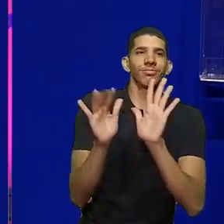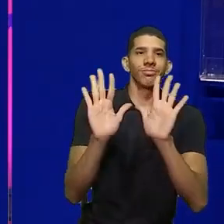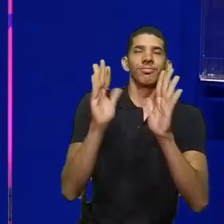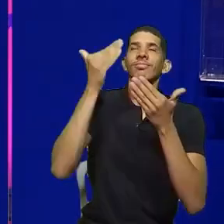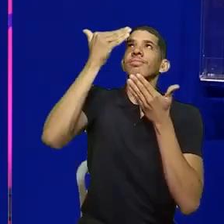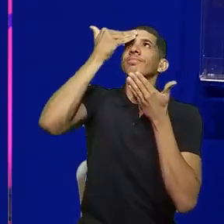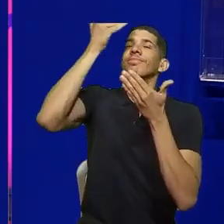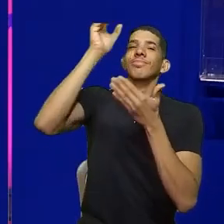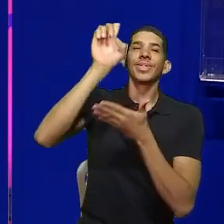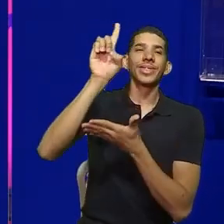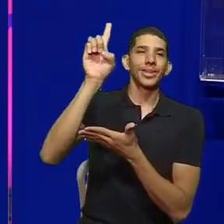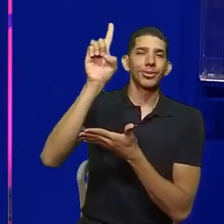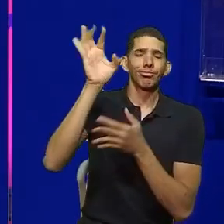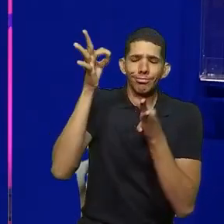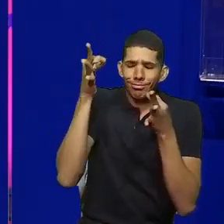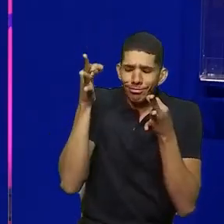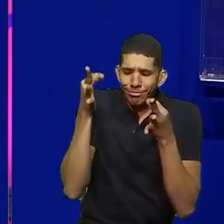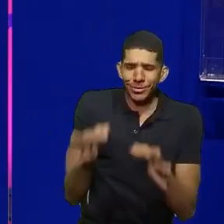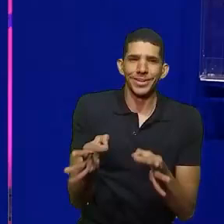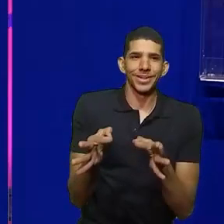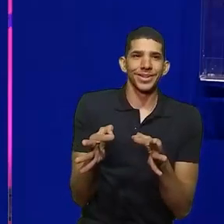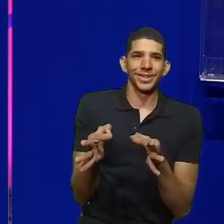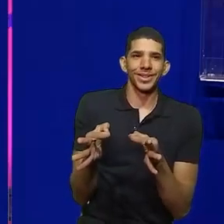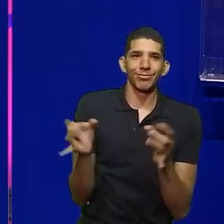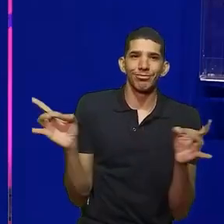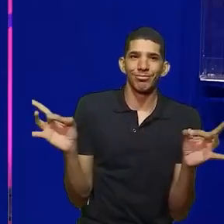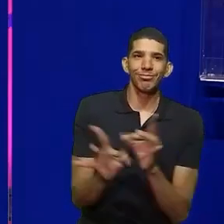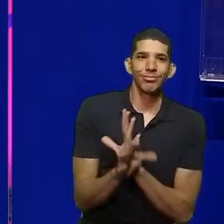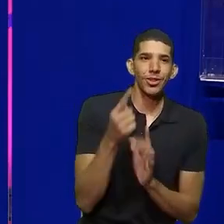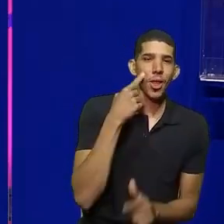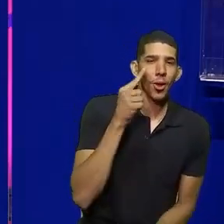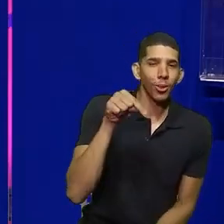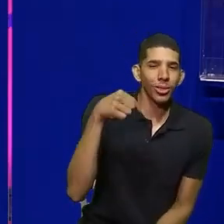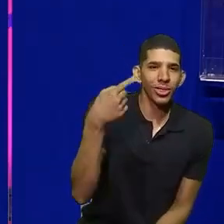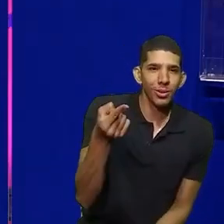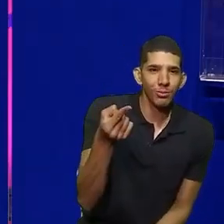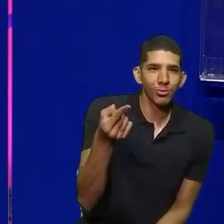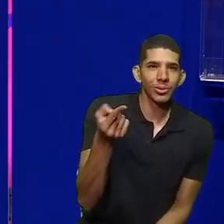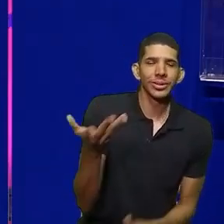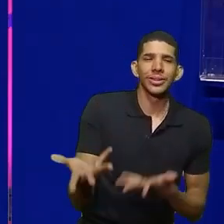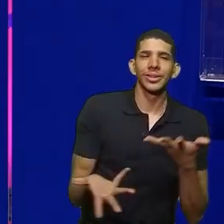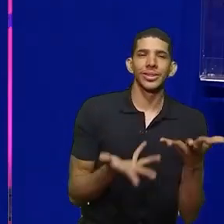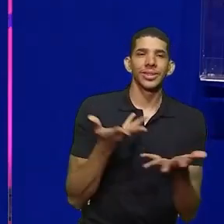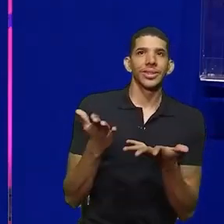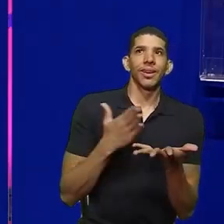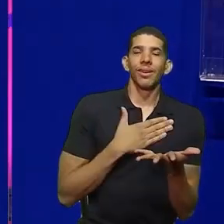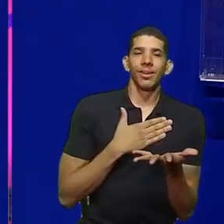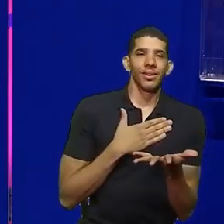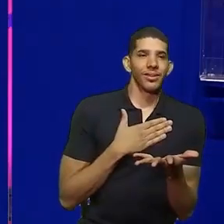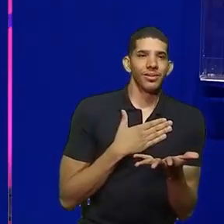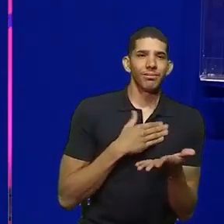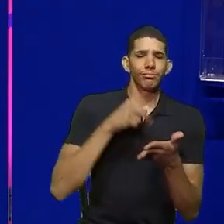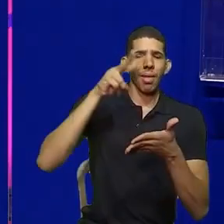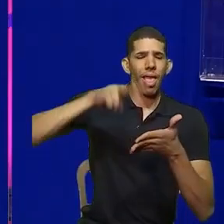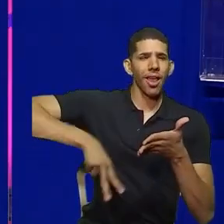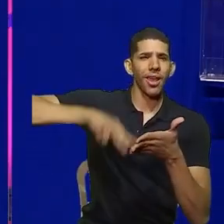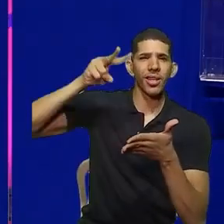deu certo. Né, que aí saiu. Ô, gente, depois que eu recebi, eu já li esse livro 3 vezes.